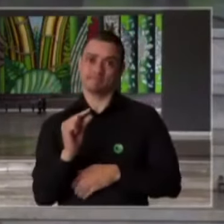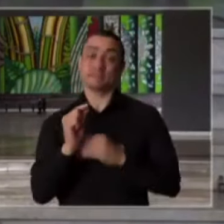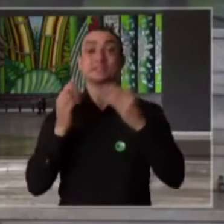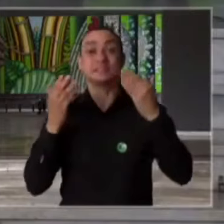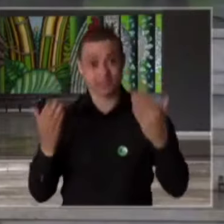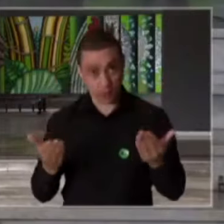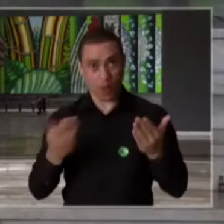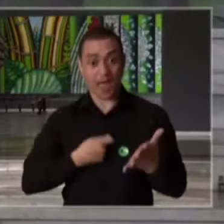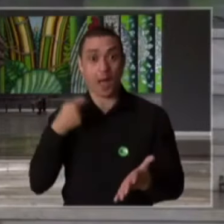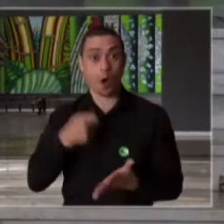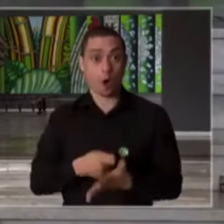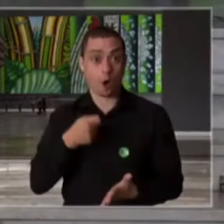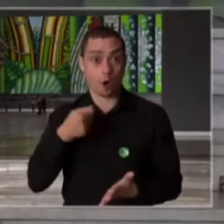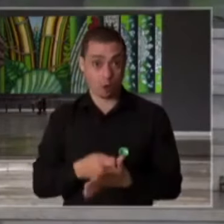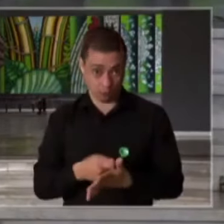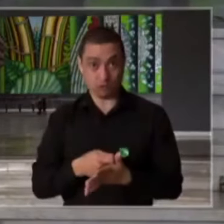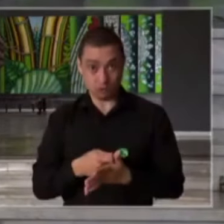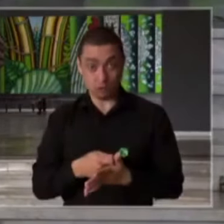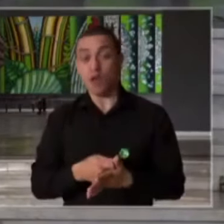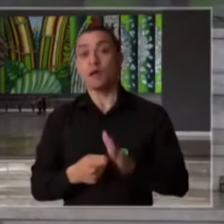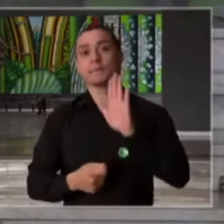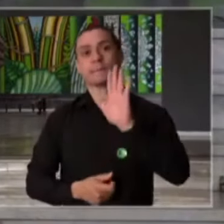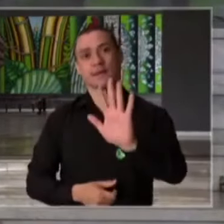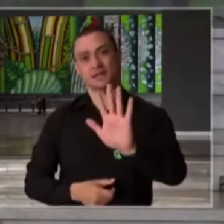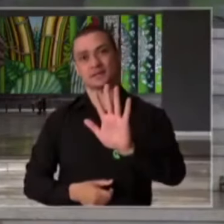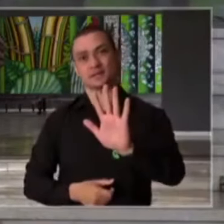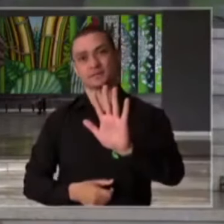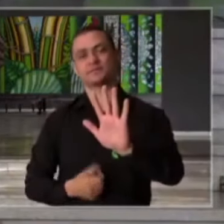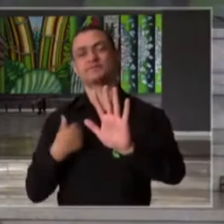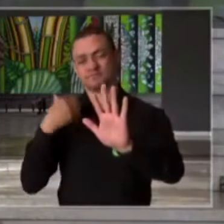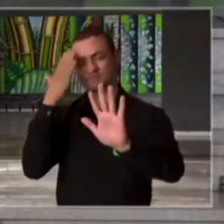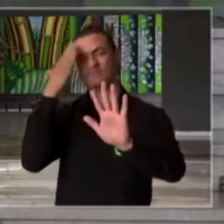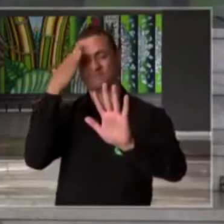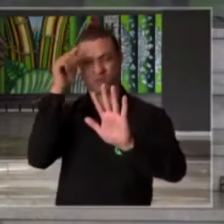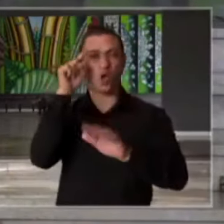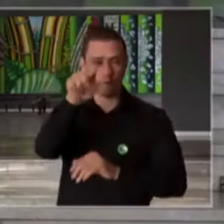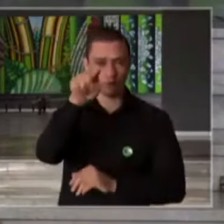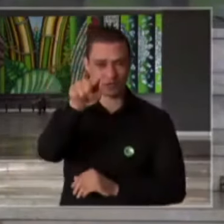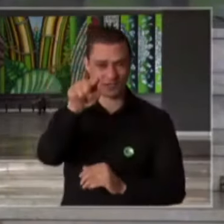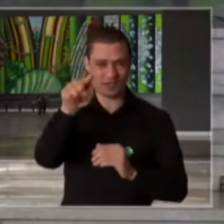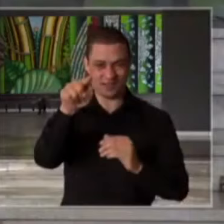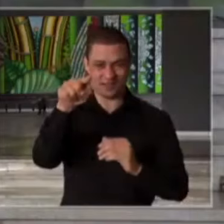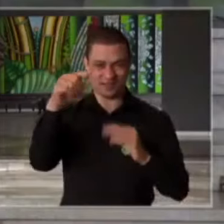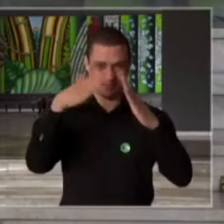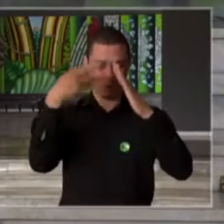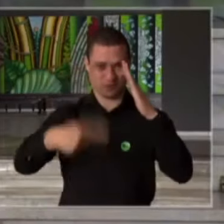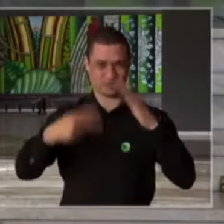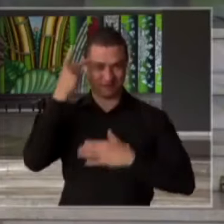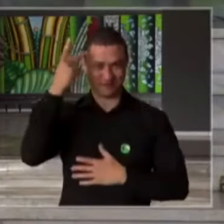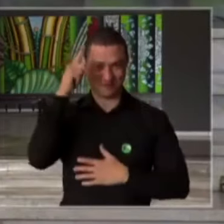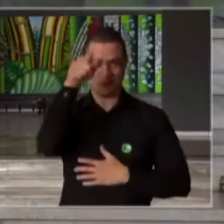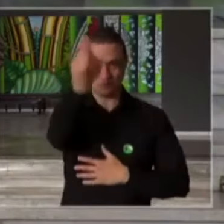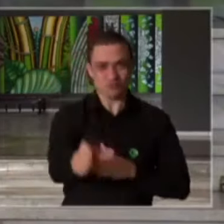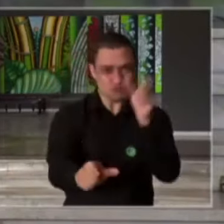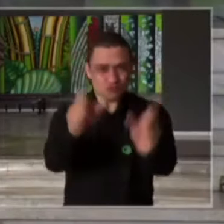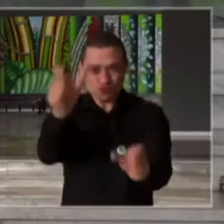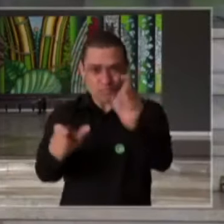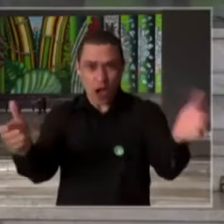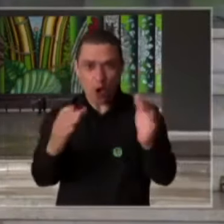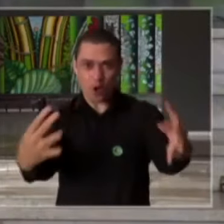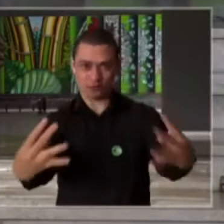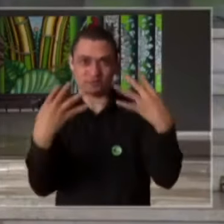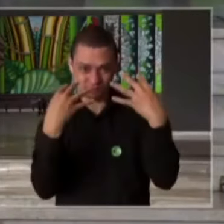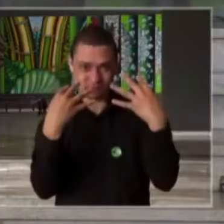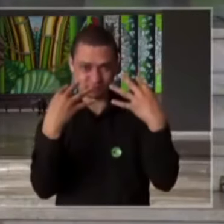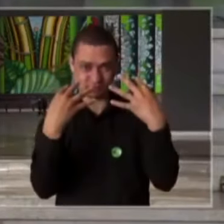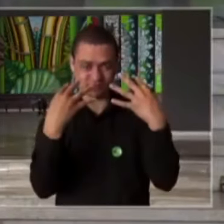é uma obrigatoriedade, mas eu tenho certeza de que você, cidadã, você, cidadão, que está nos acompanhando